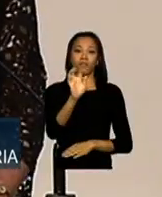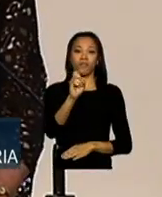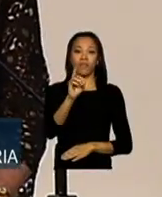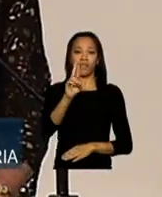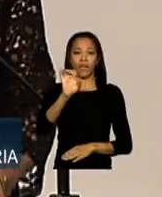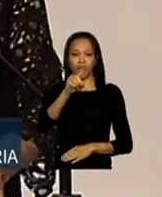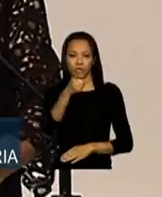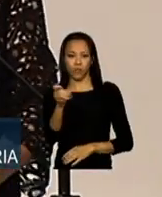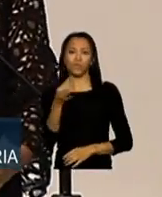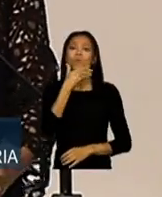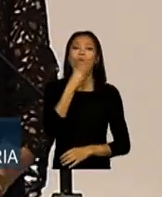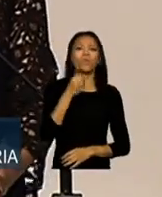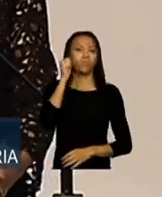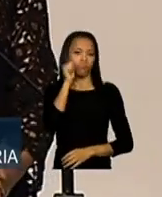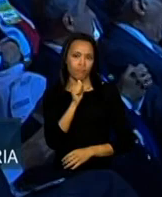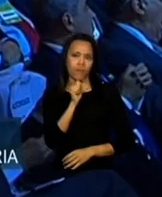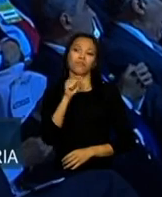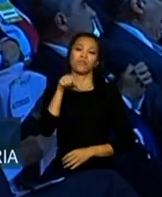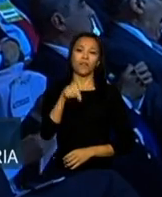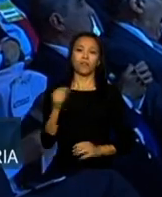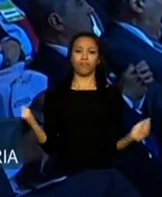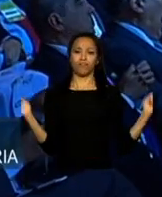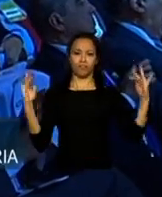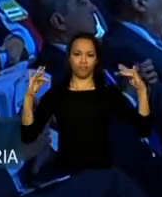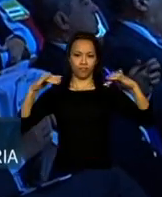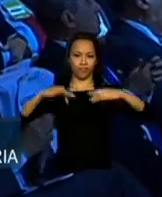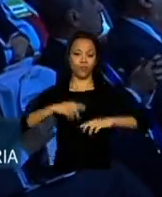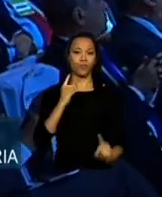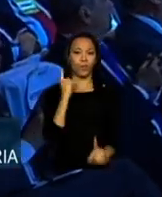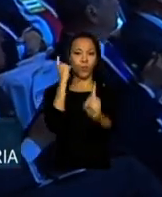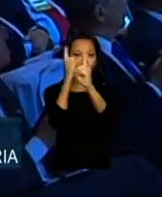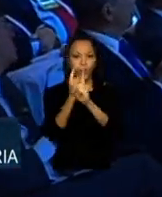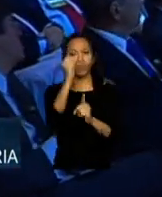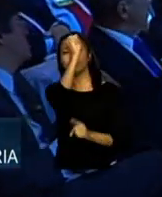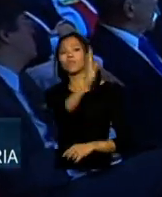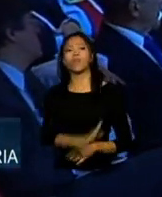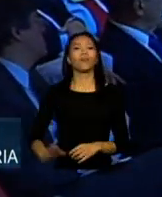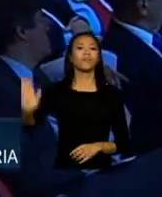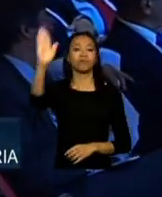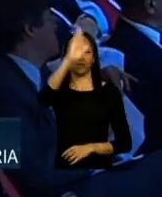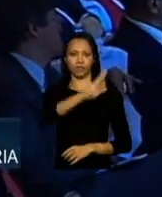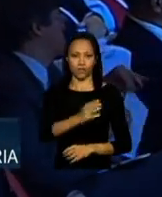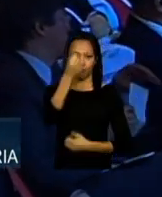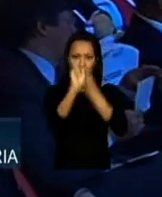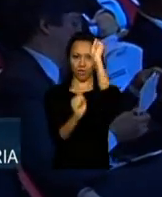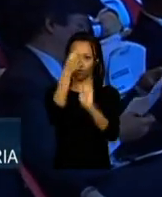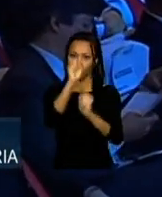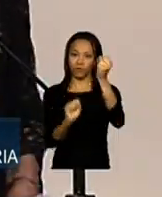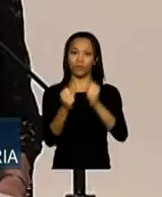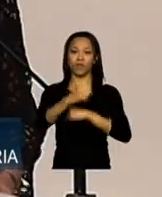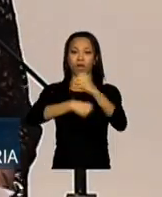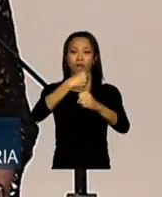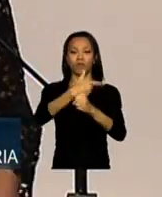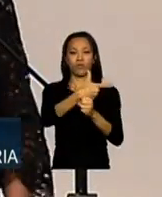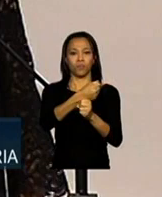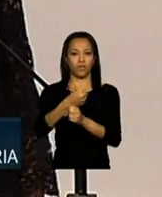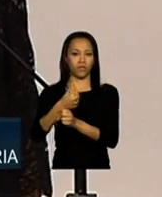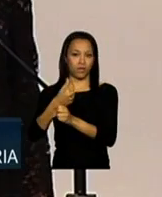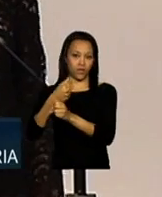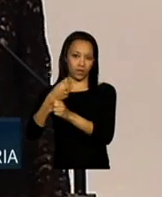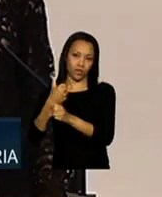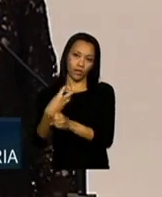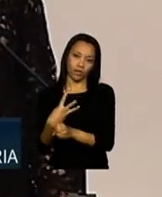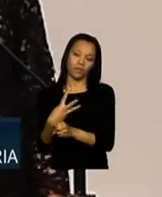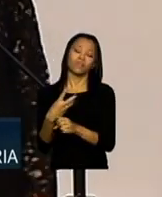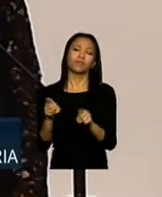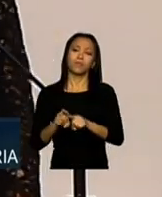e as empresárias participantes do Encontro Nacional da Indústria 2013. Cumprimento também os